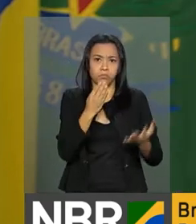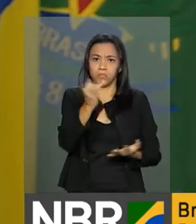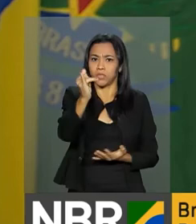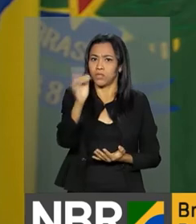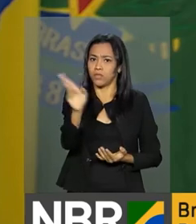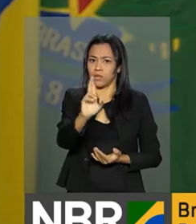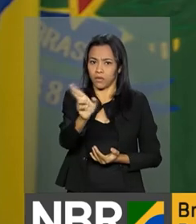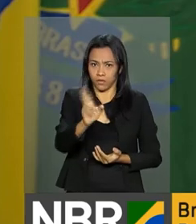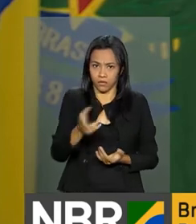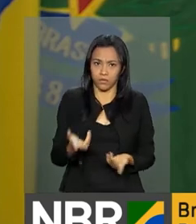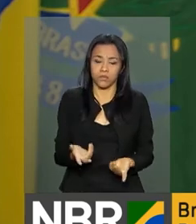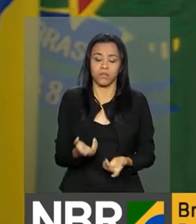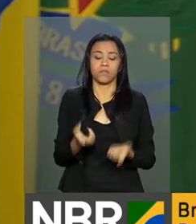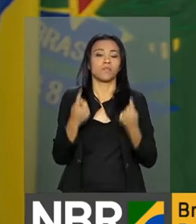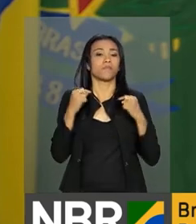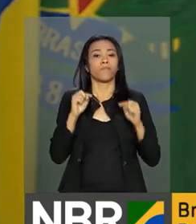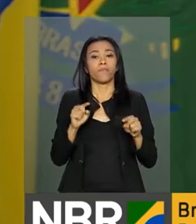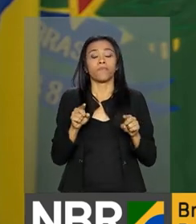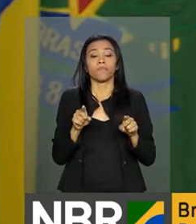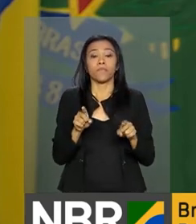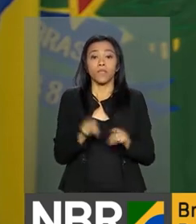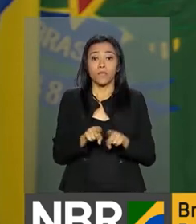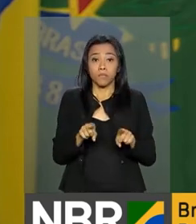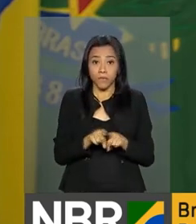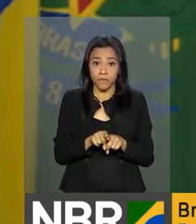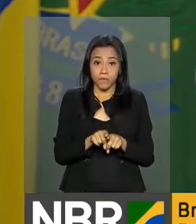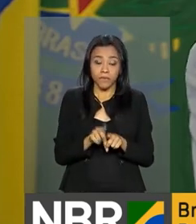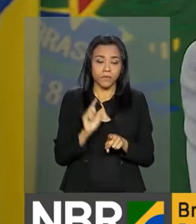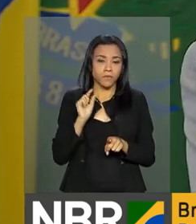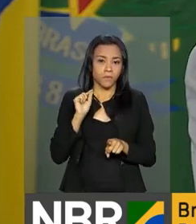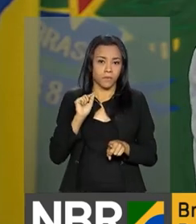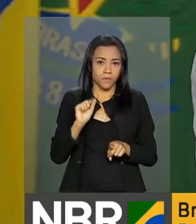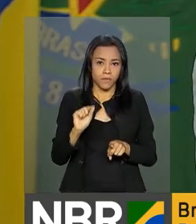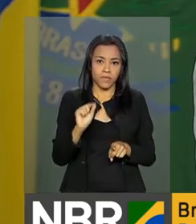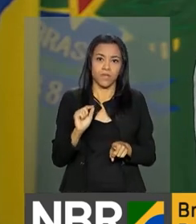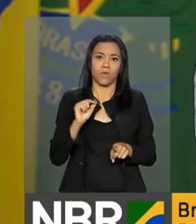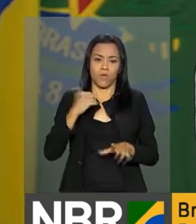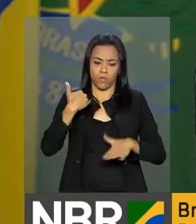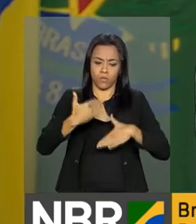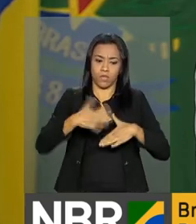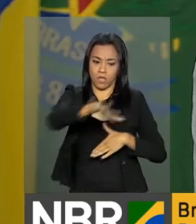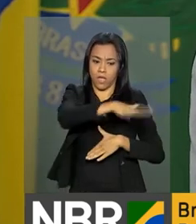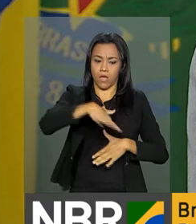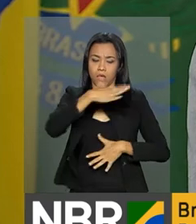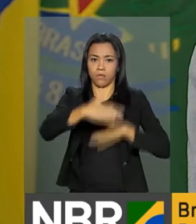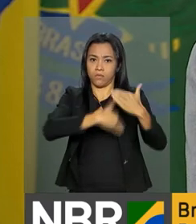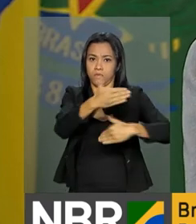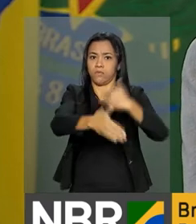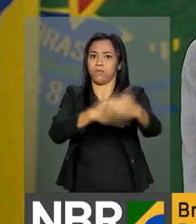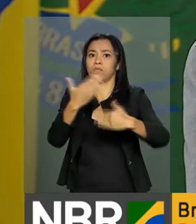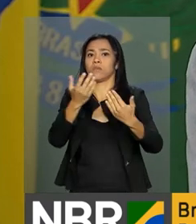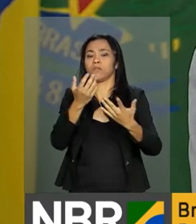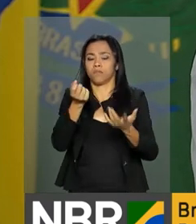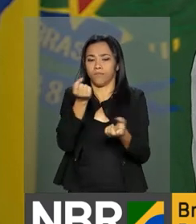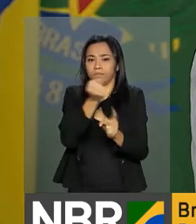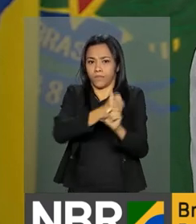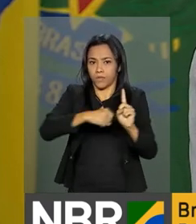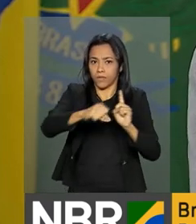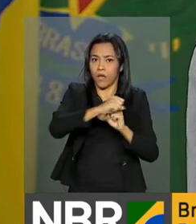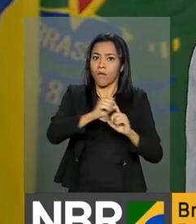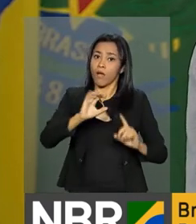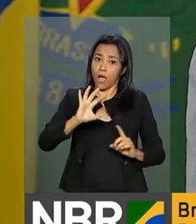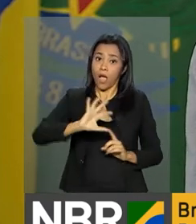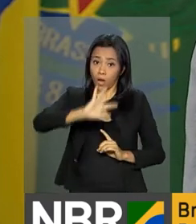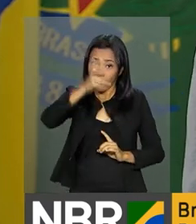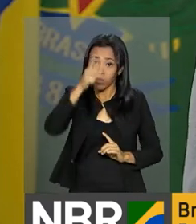depois em face da atividade muito produtiva do desenvolvimento social não é a aconteceu aquilo que